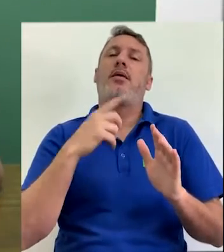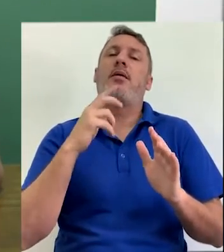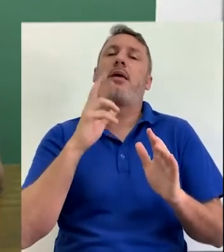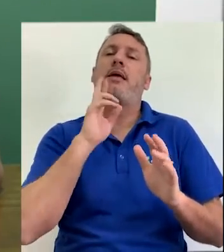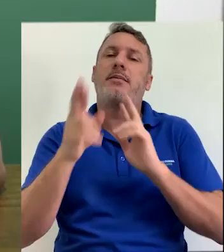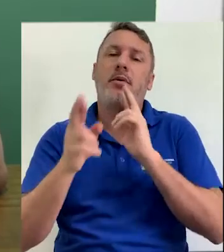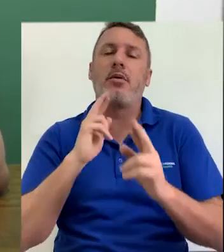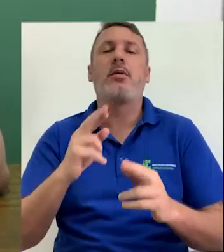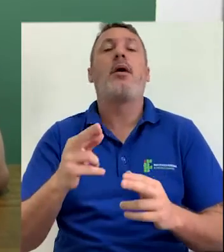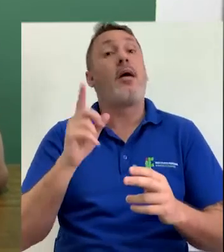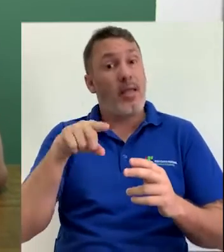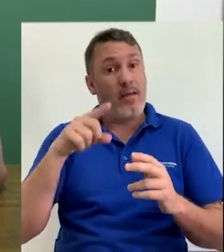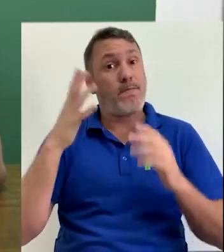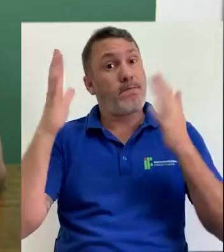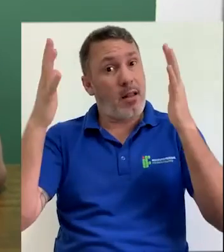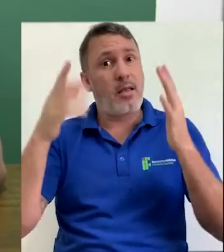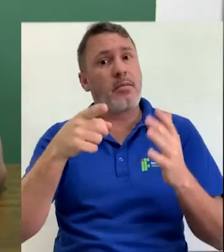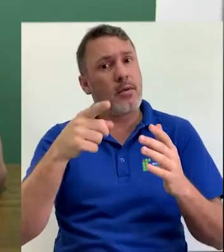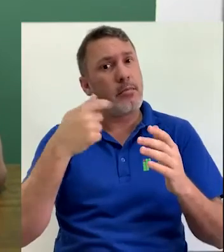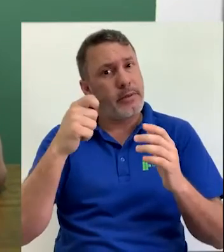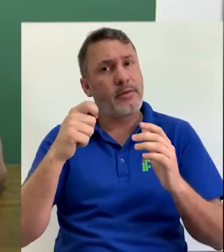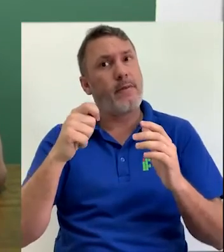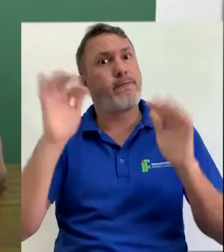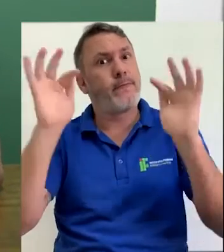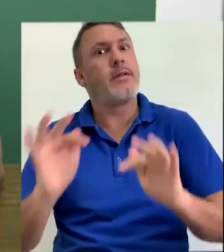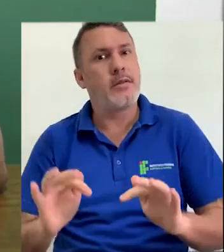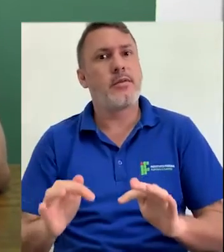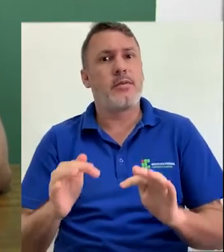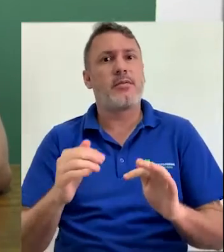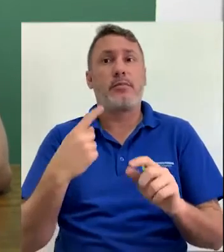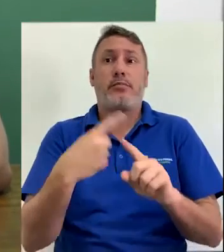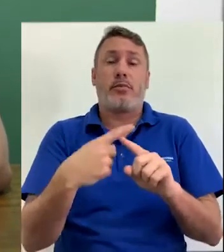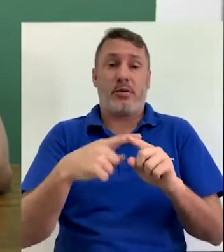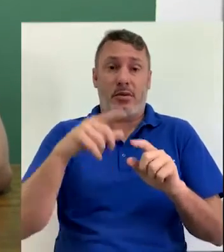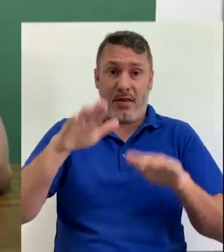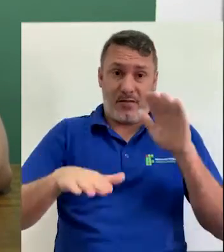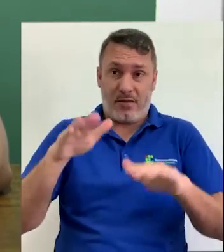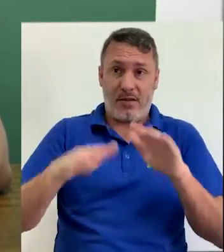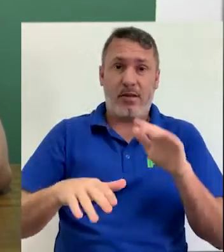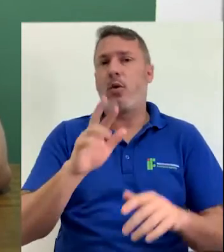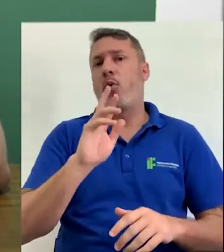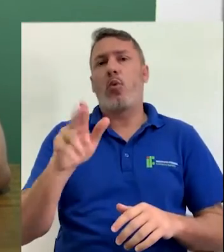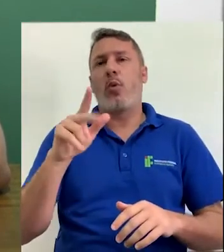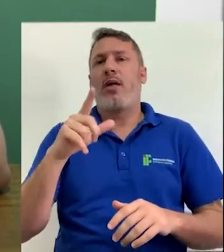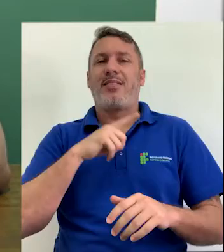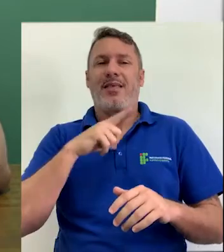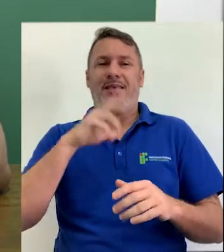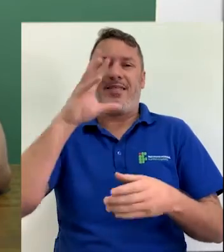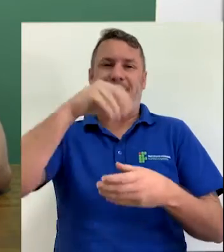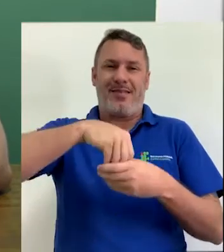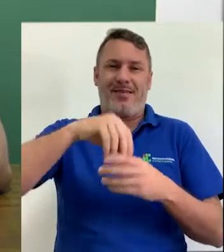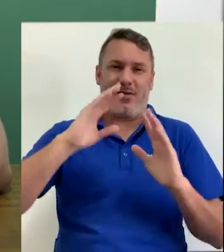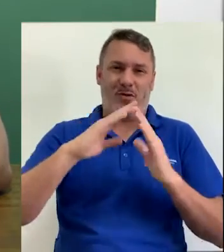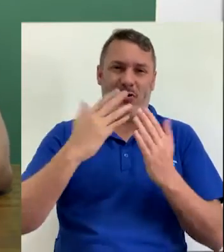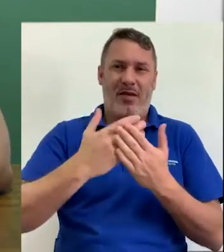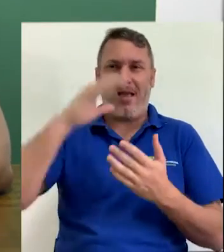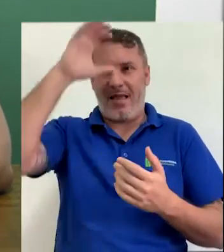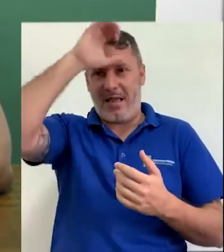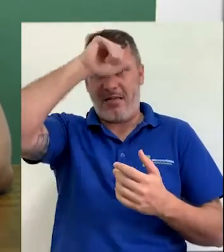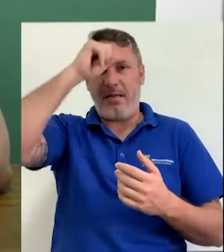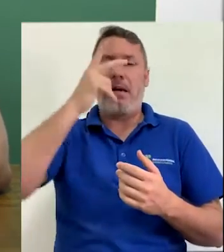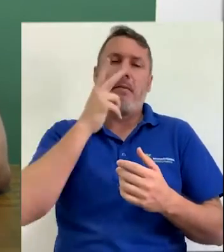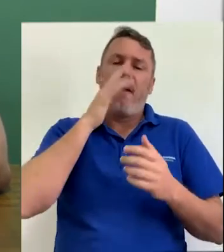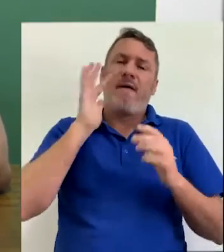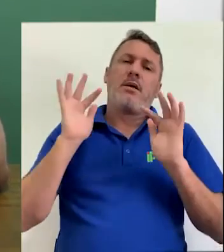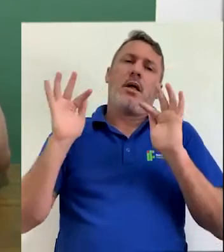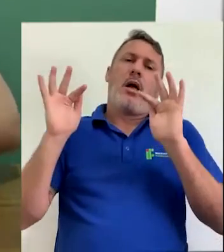relatando. Celebra isso. Muitas vezes o que nós queremos na aprendizagem escolar é chegar lá